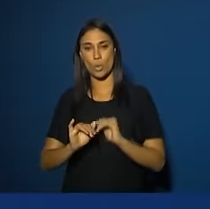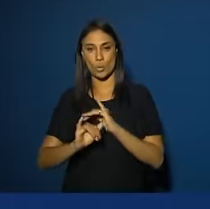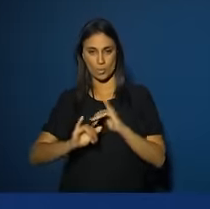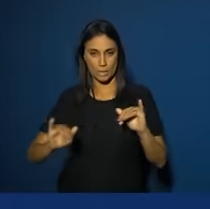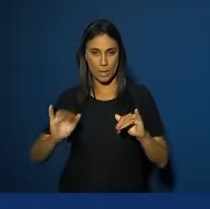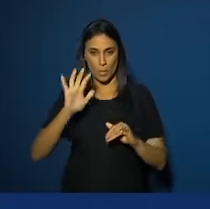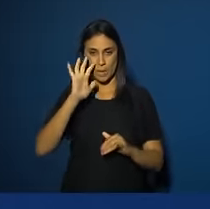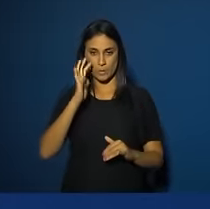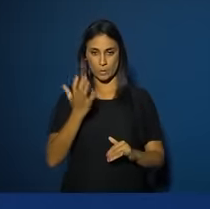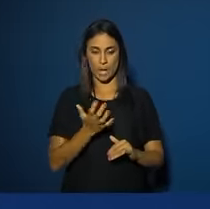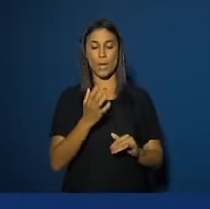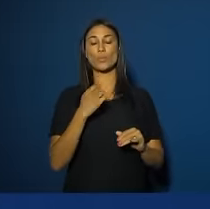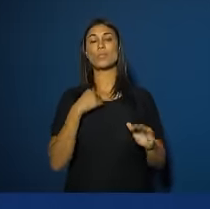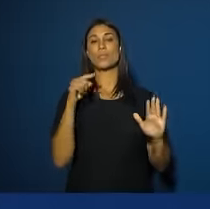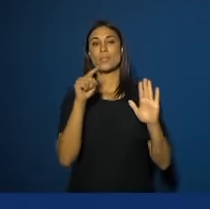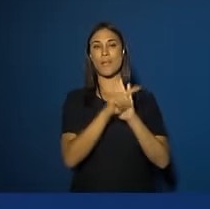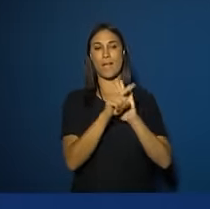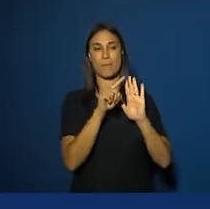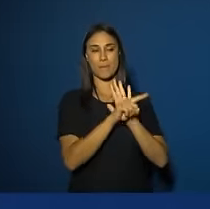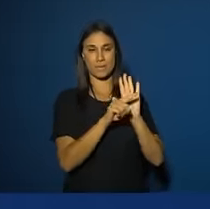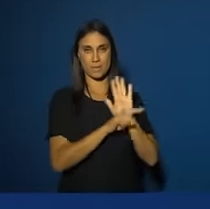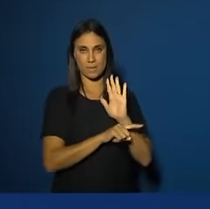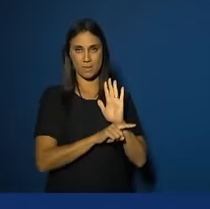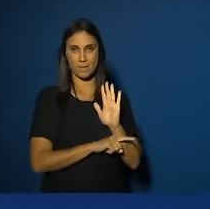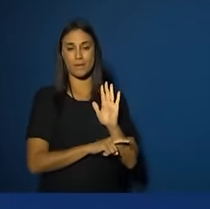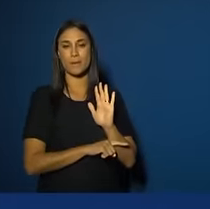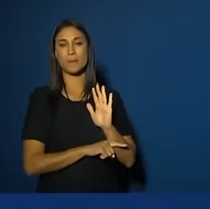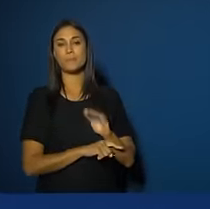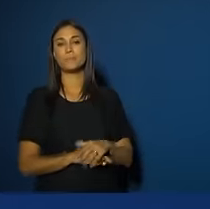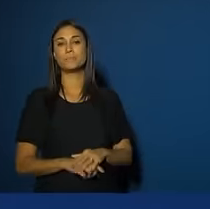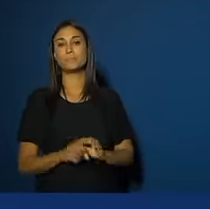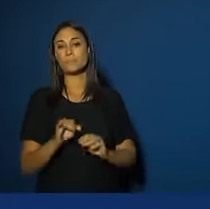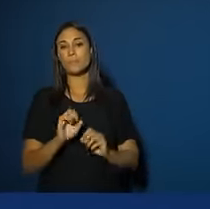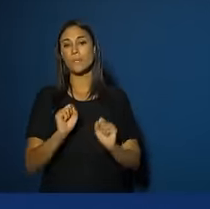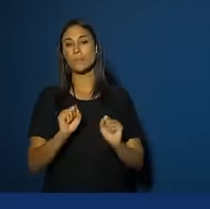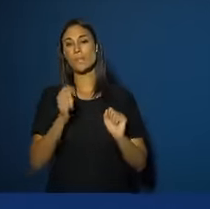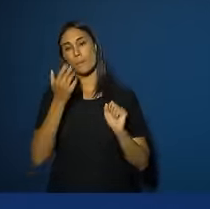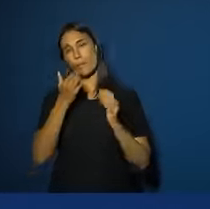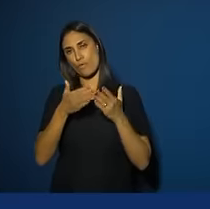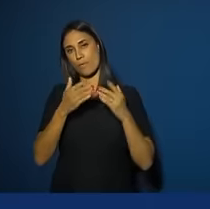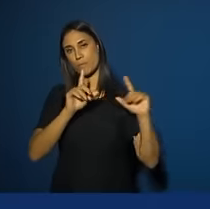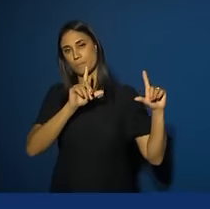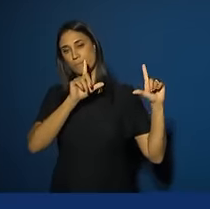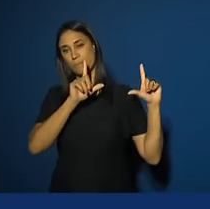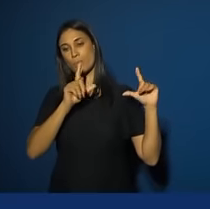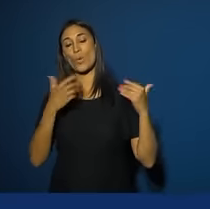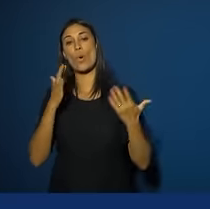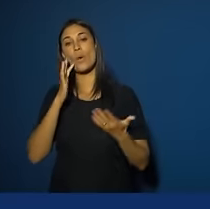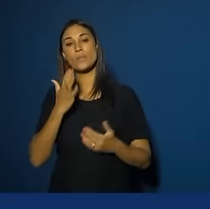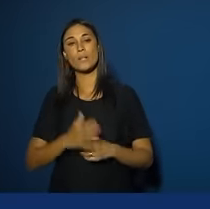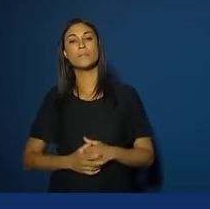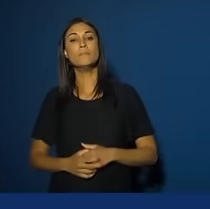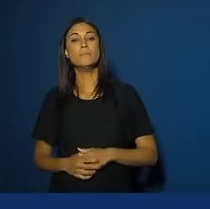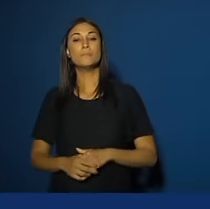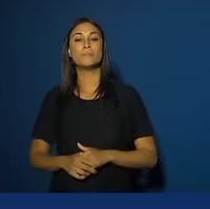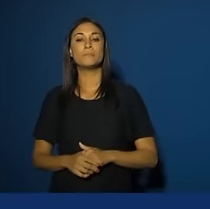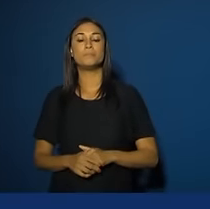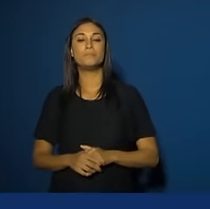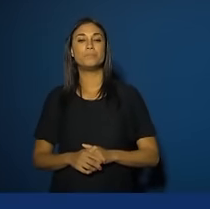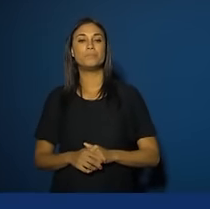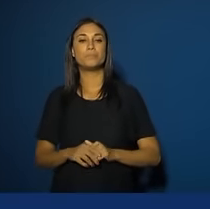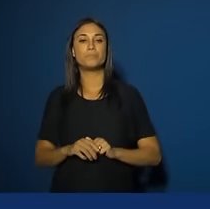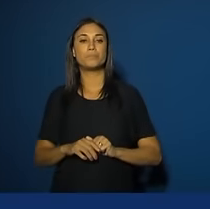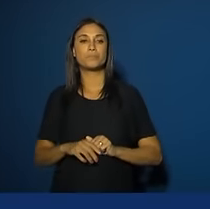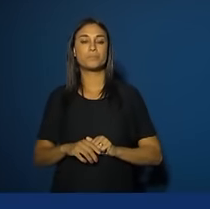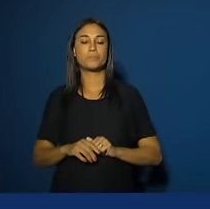anunciar o resultado aqui da nossa enquete. Se vocês puderem colocar aqui qual que é o resultado.